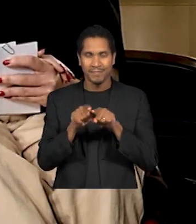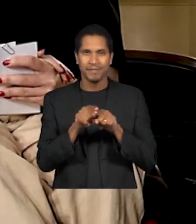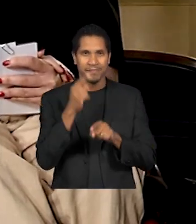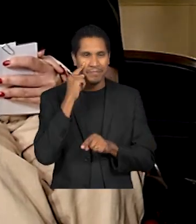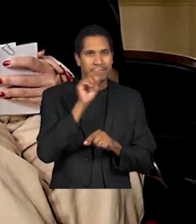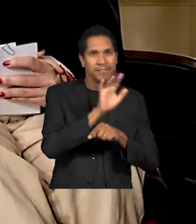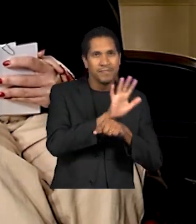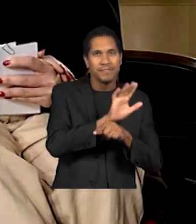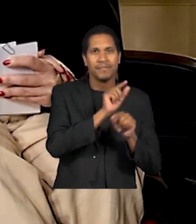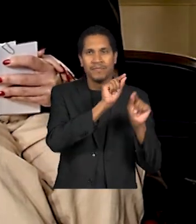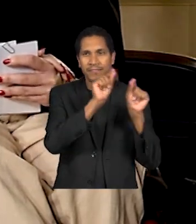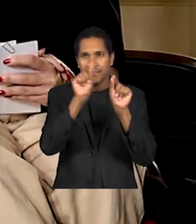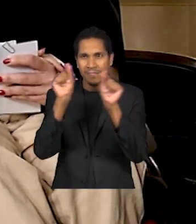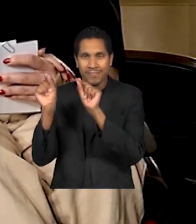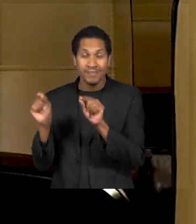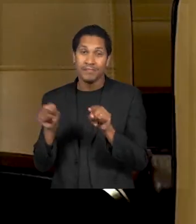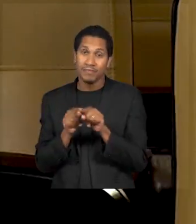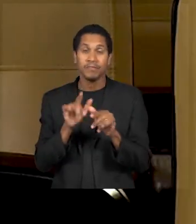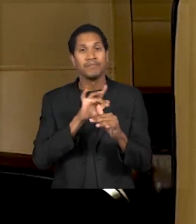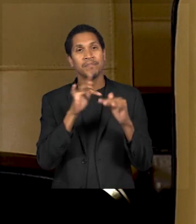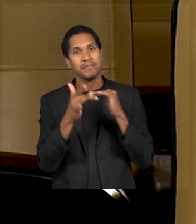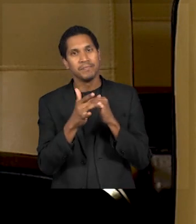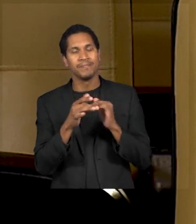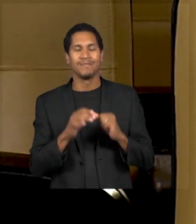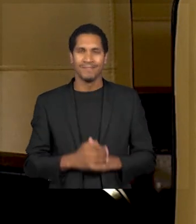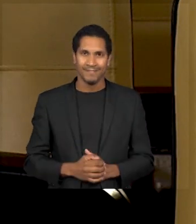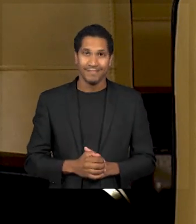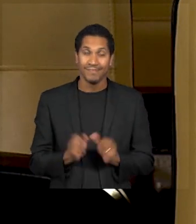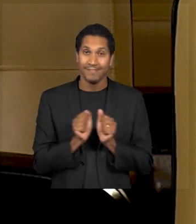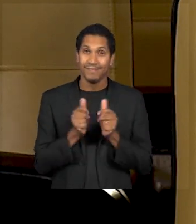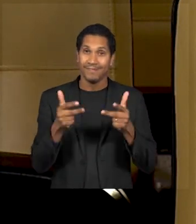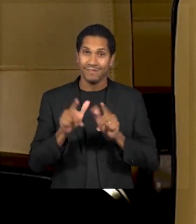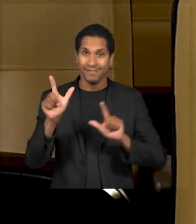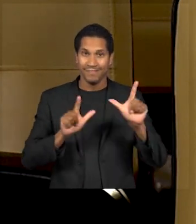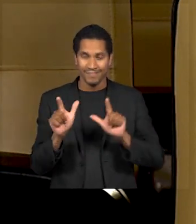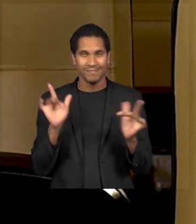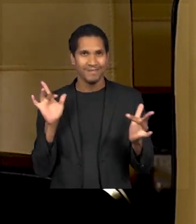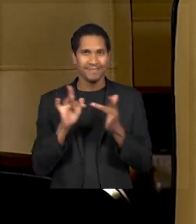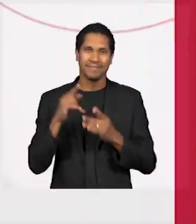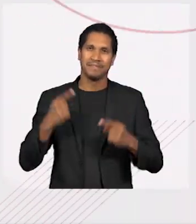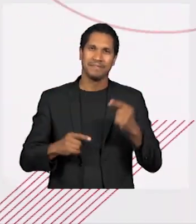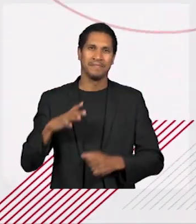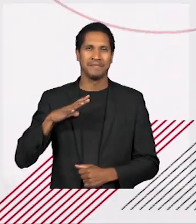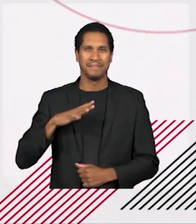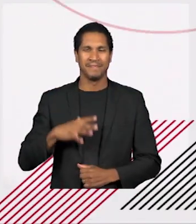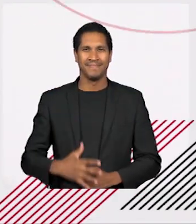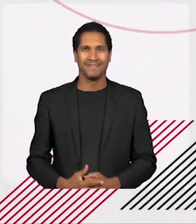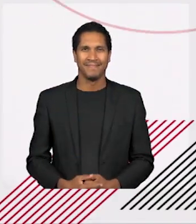acompanhe nas nossas redes sociais. Rede Câmara, sua conexão com a política da cidade.